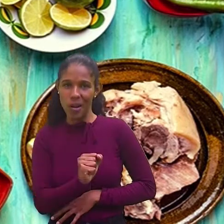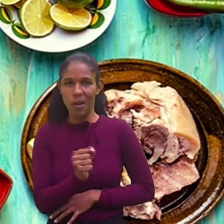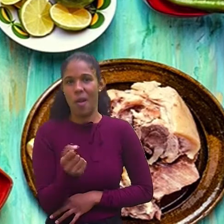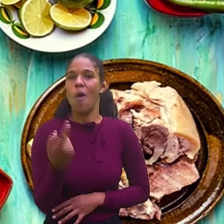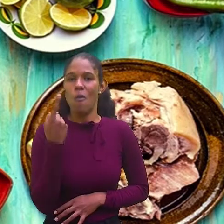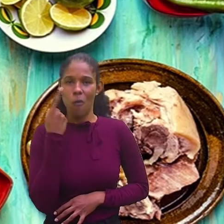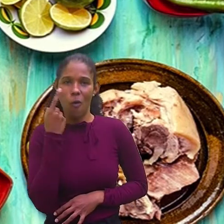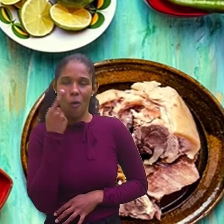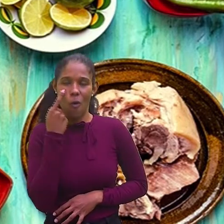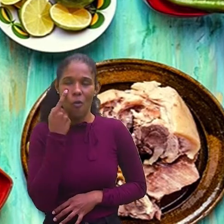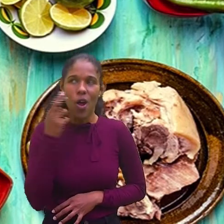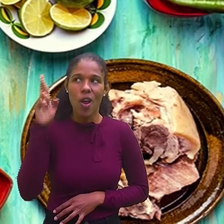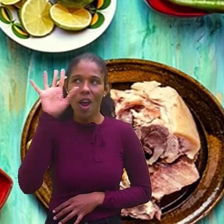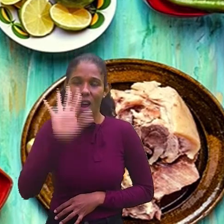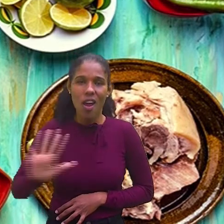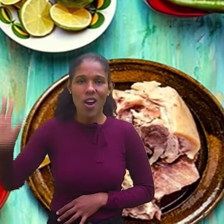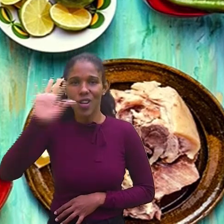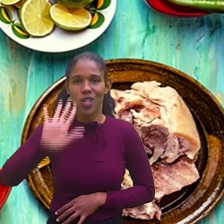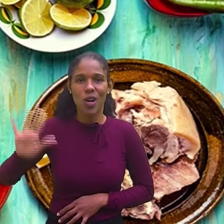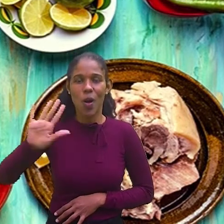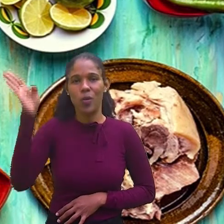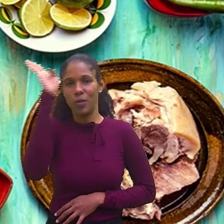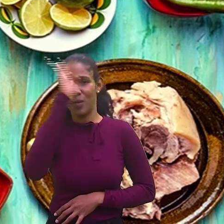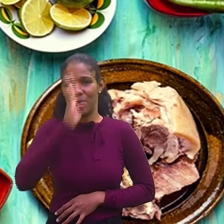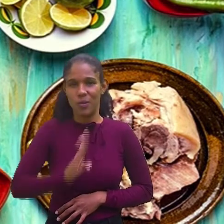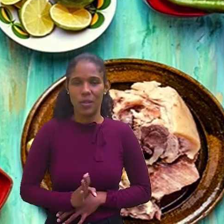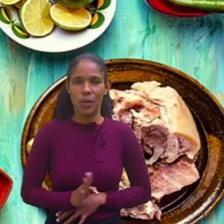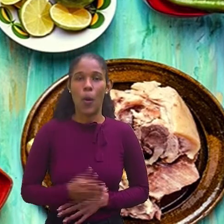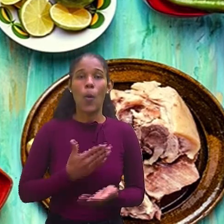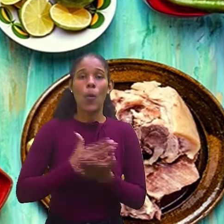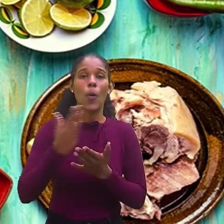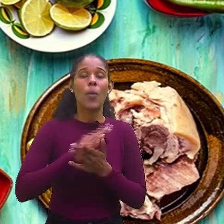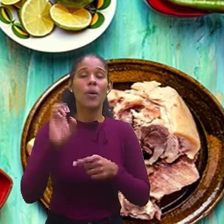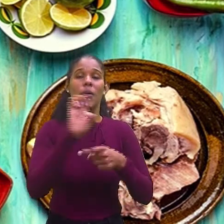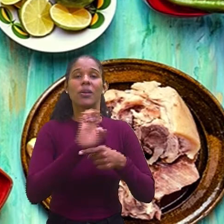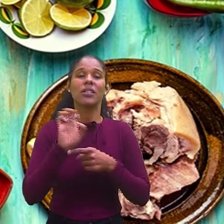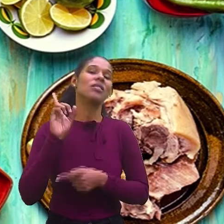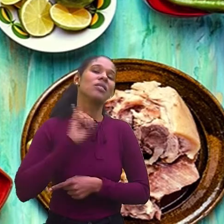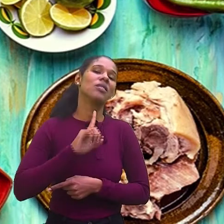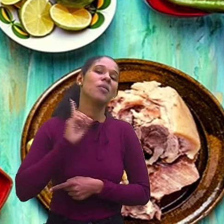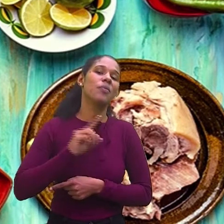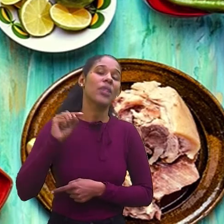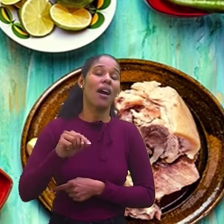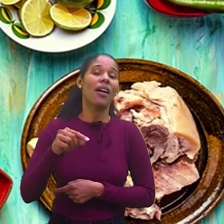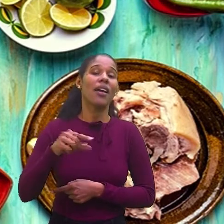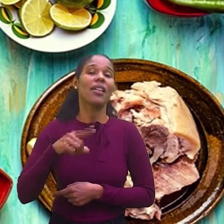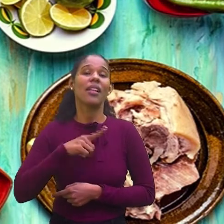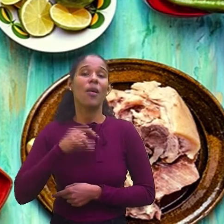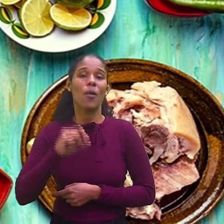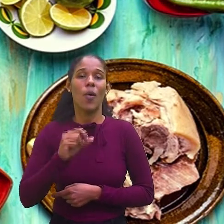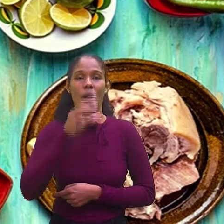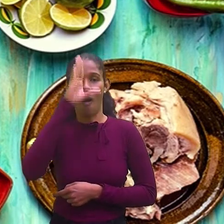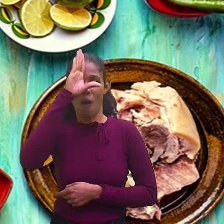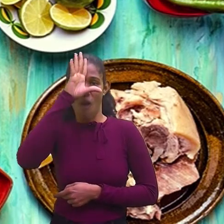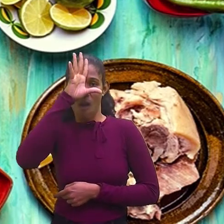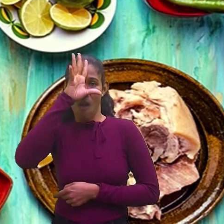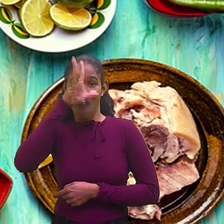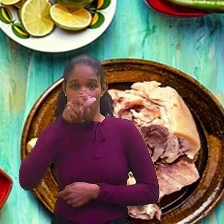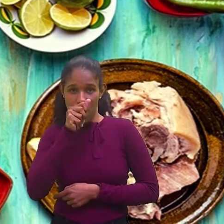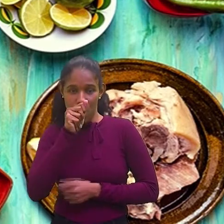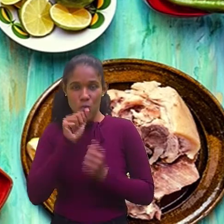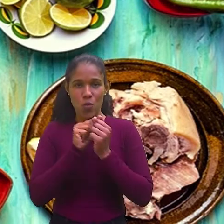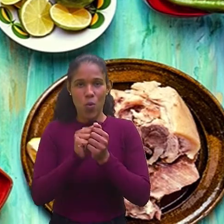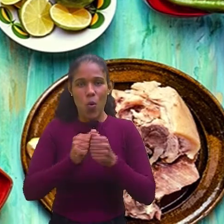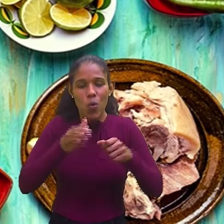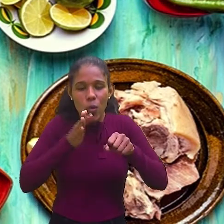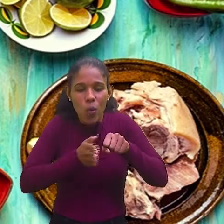algumas partes do Brasil. Começando por Minas Gerais. Por aqui, o frango com quiabo é um prato típico da culinária mineira, que é caracterizado